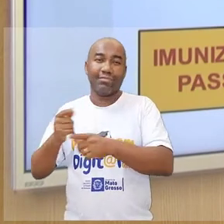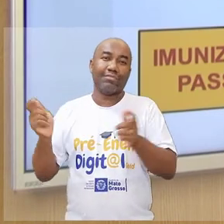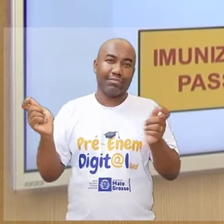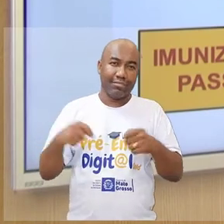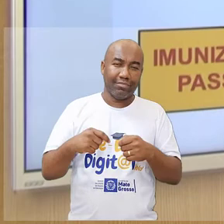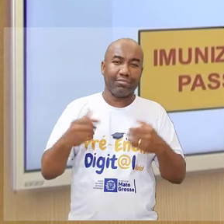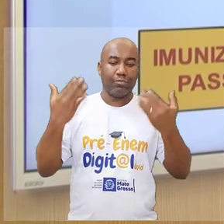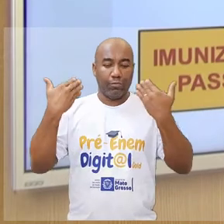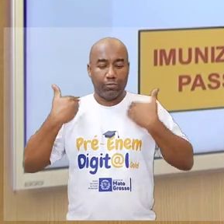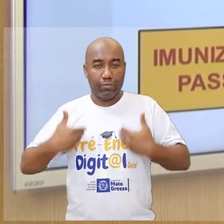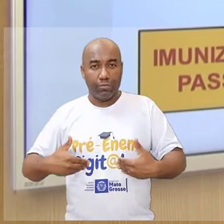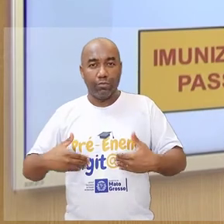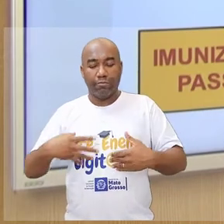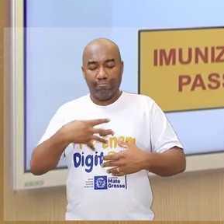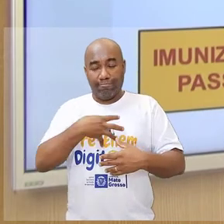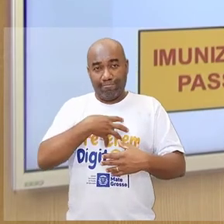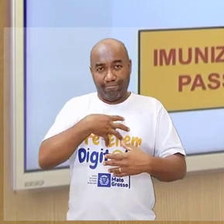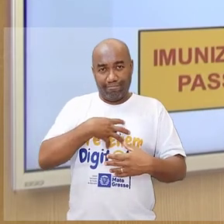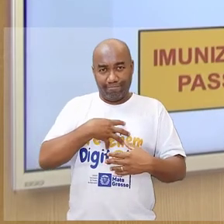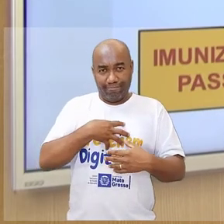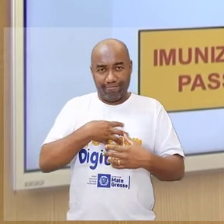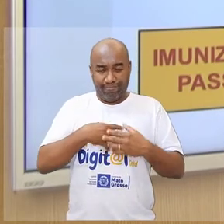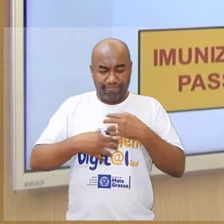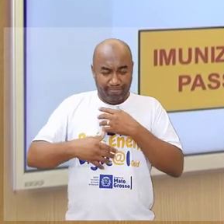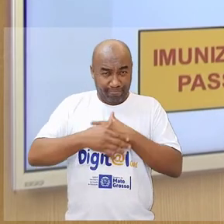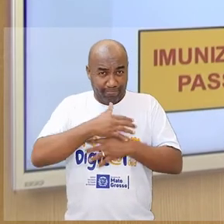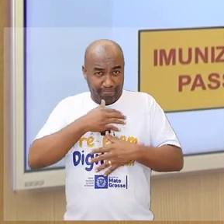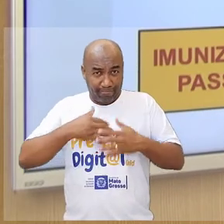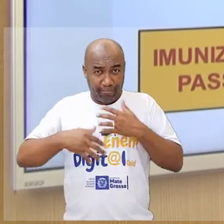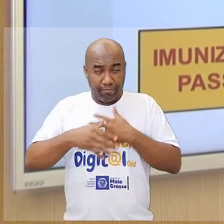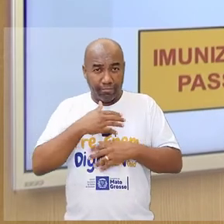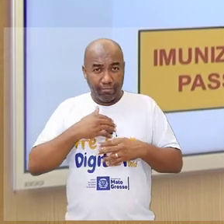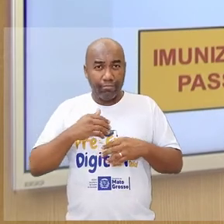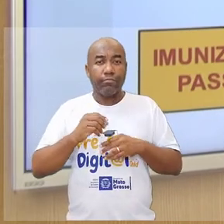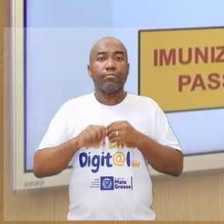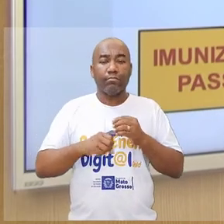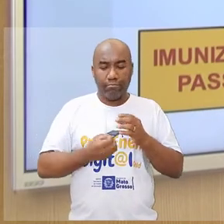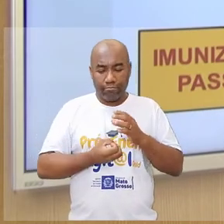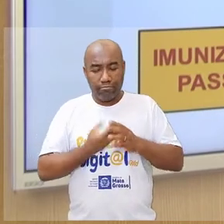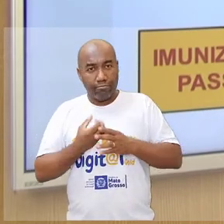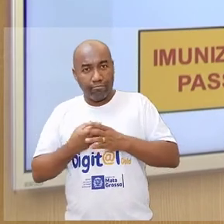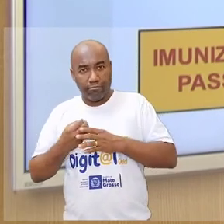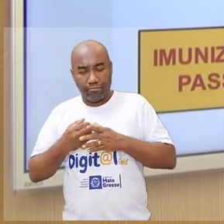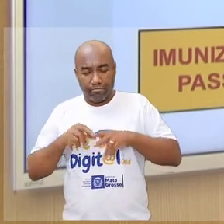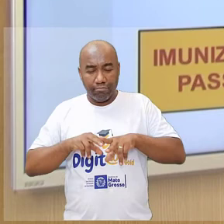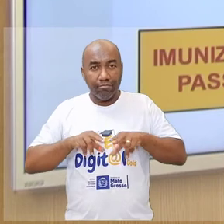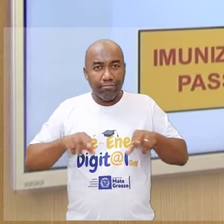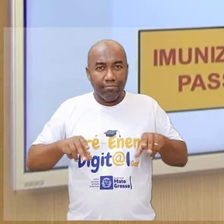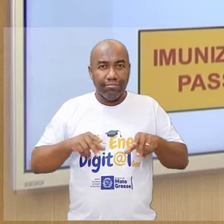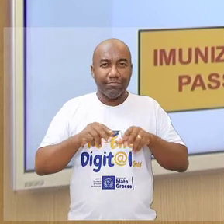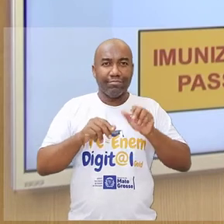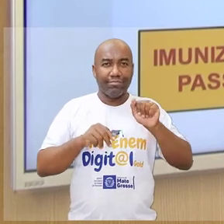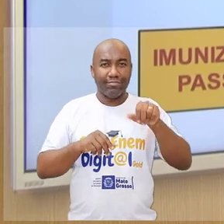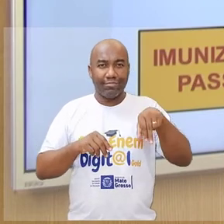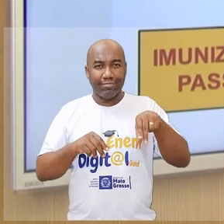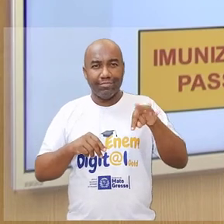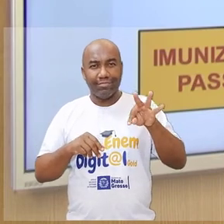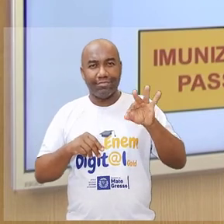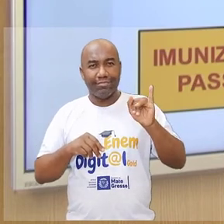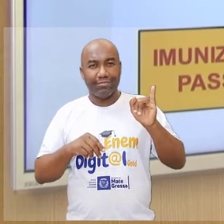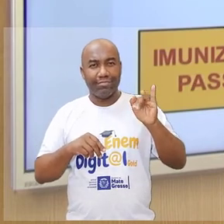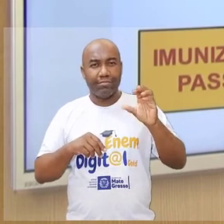passe por sensibilização e produza os anticorpos contra aquele